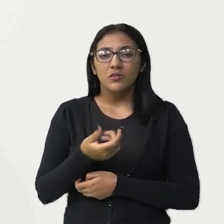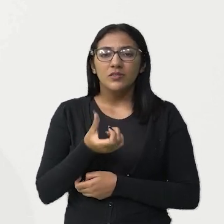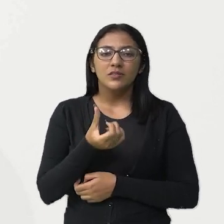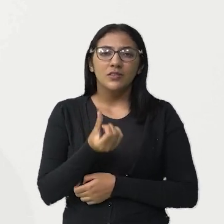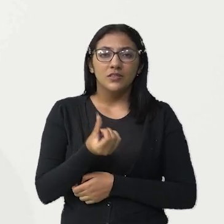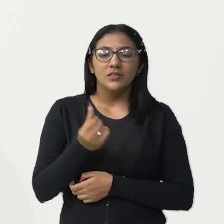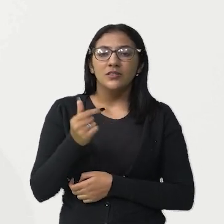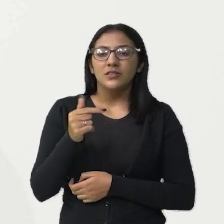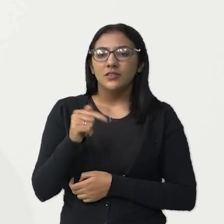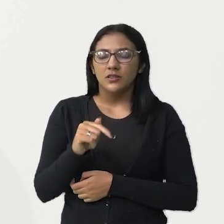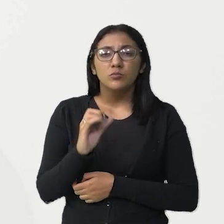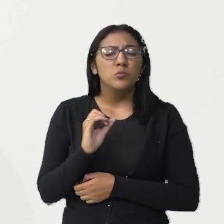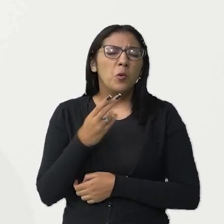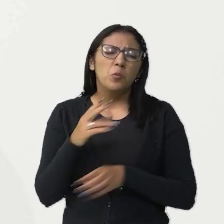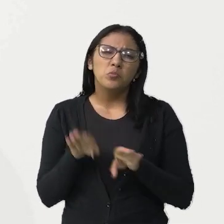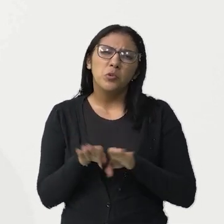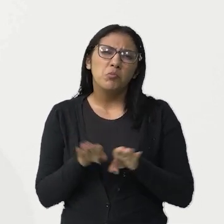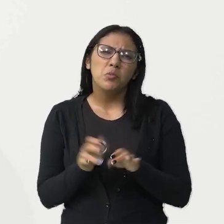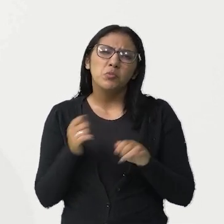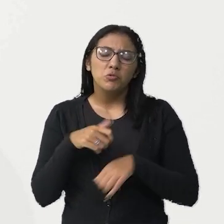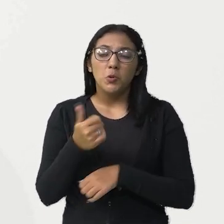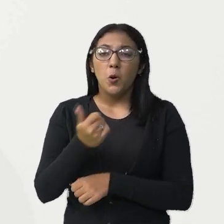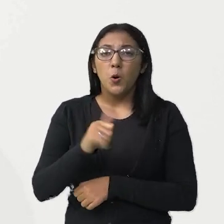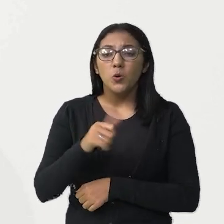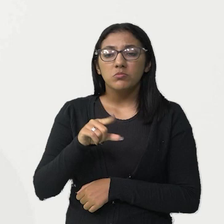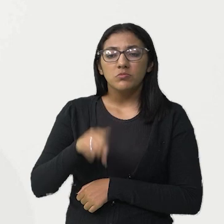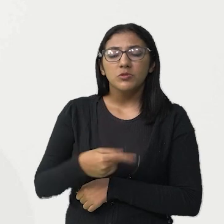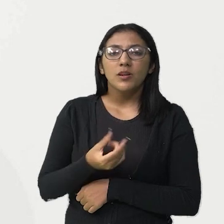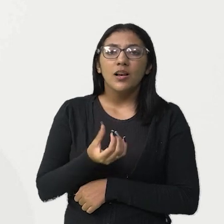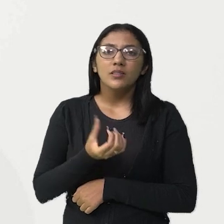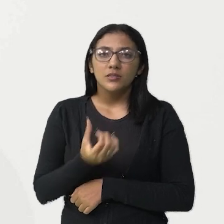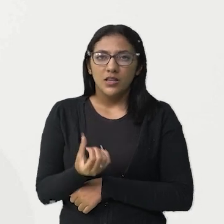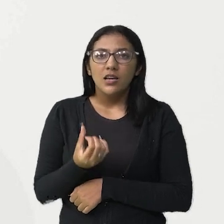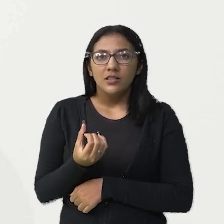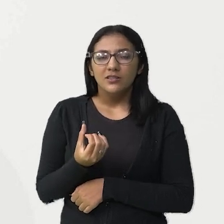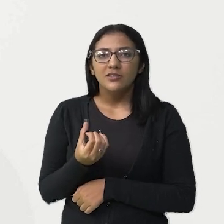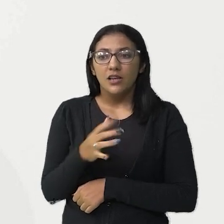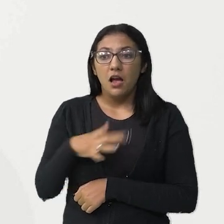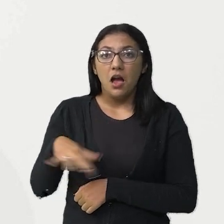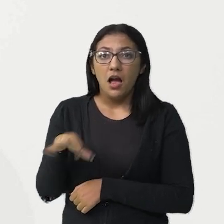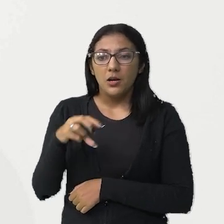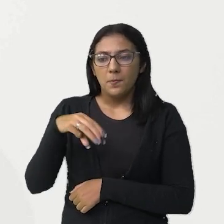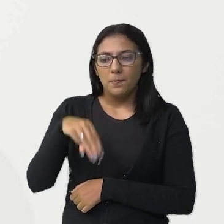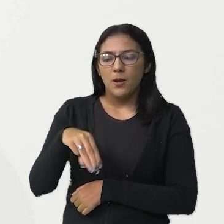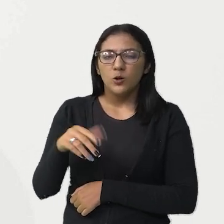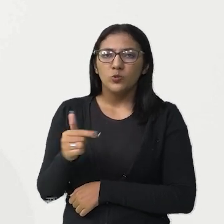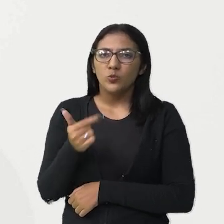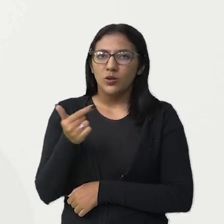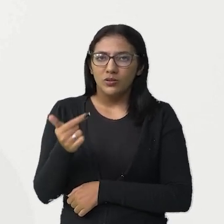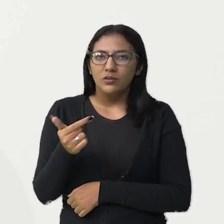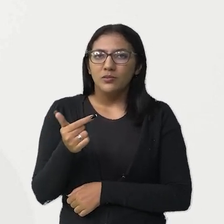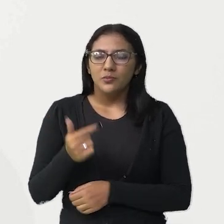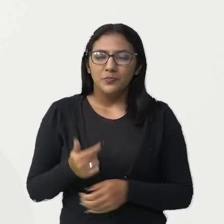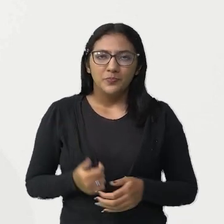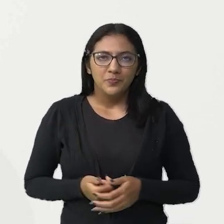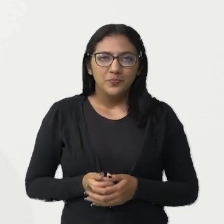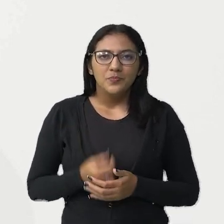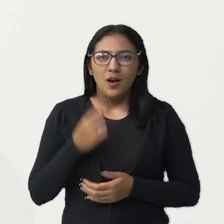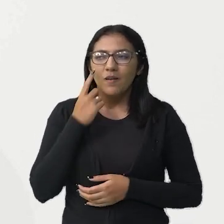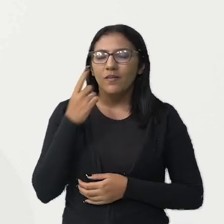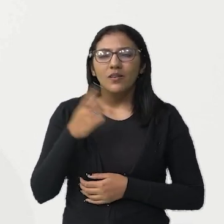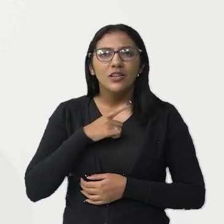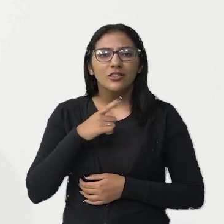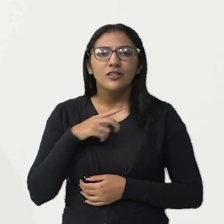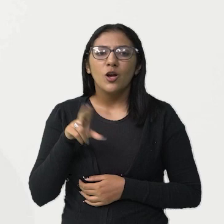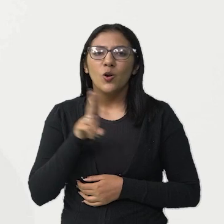11,67, né? Ou somente 11,6 metros quadrados, tá? Então, nós